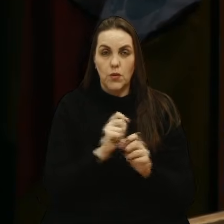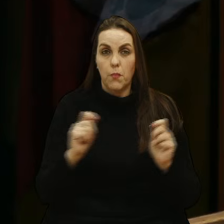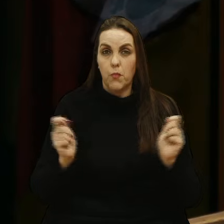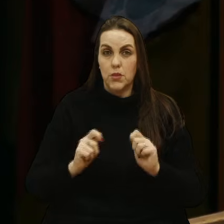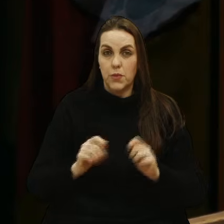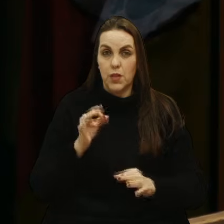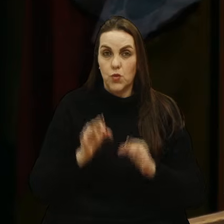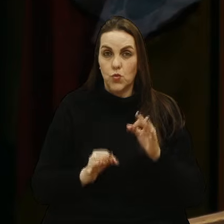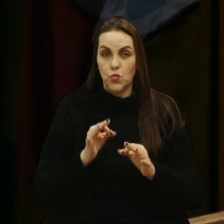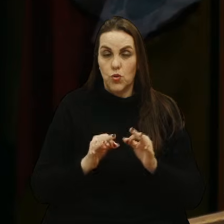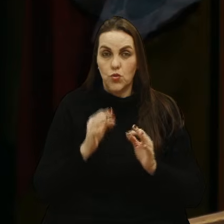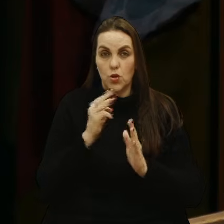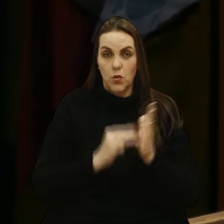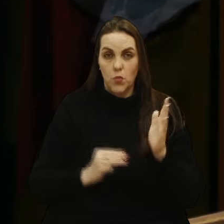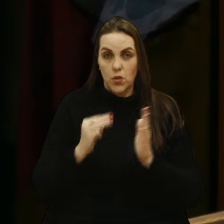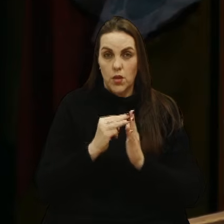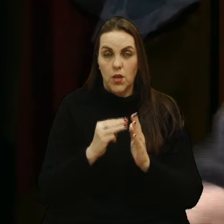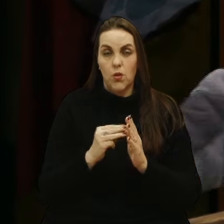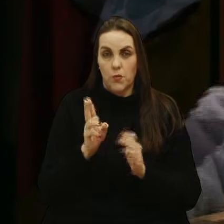nesse modelo.